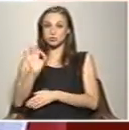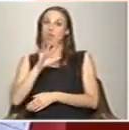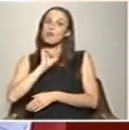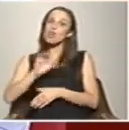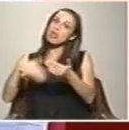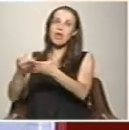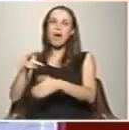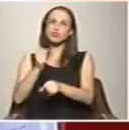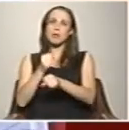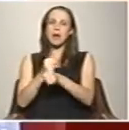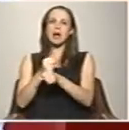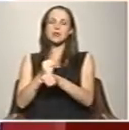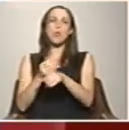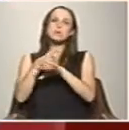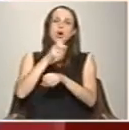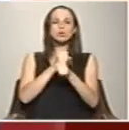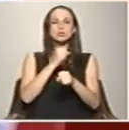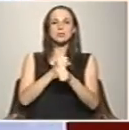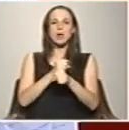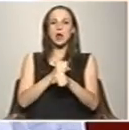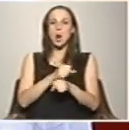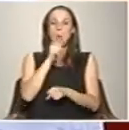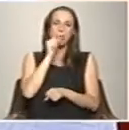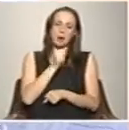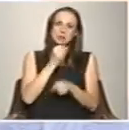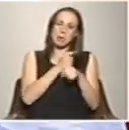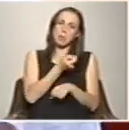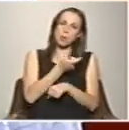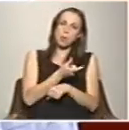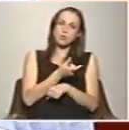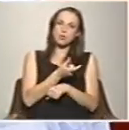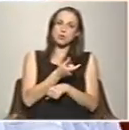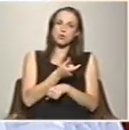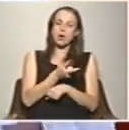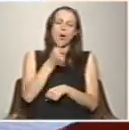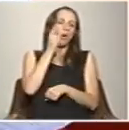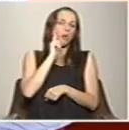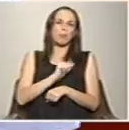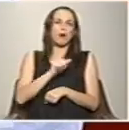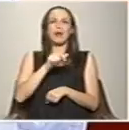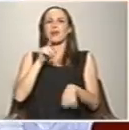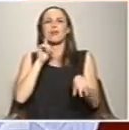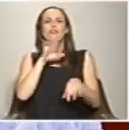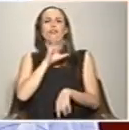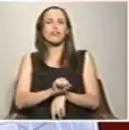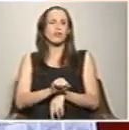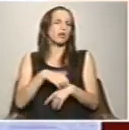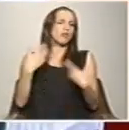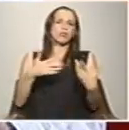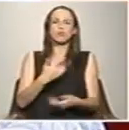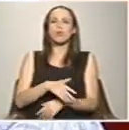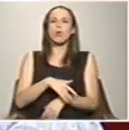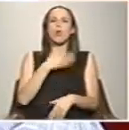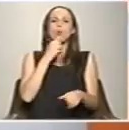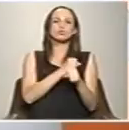o filho entrava a trabalhar, o pai com um bocado menos. Mas aqui em Portugal... Não tem que ser pai e filho, pode por ter exemplo, ser um trabalhador mais experiente e um com